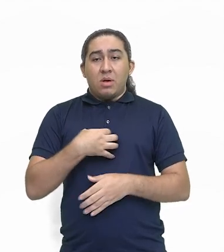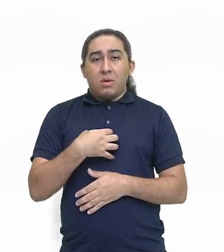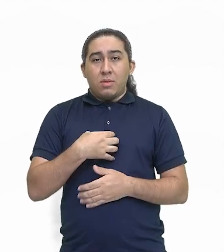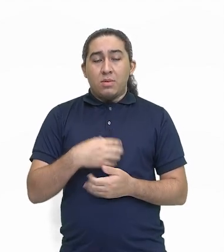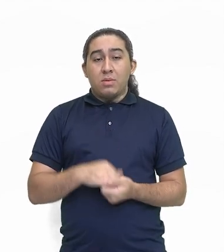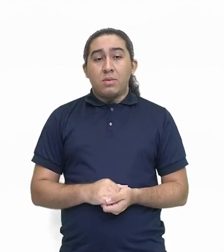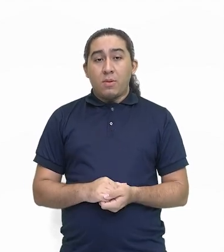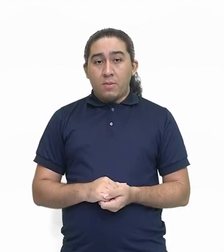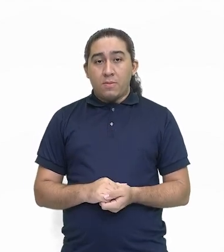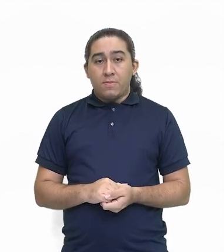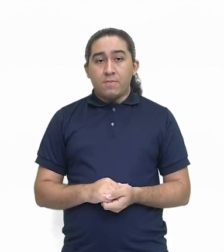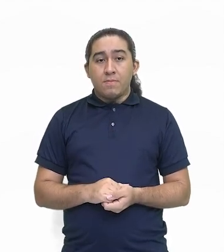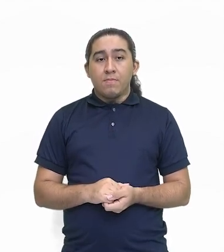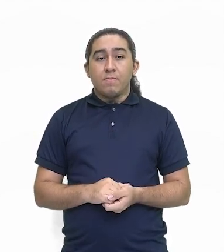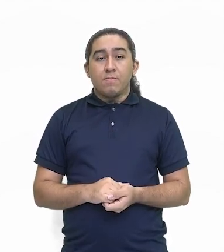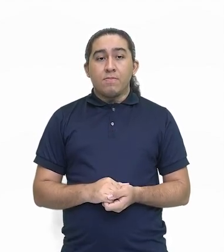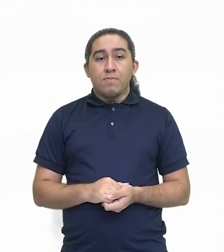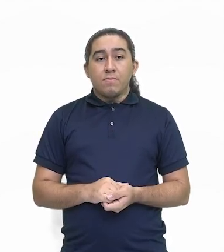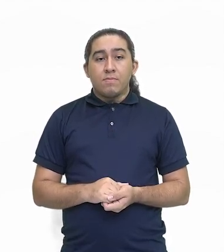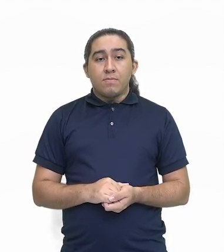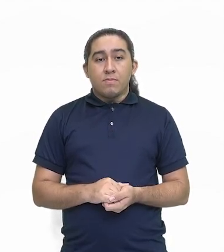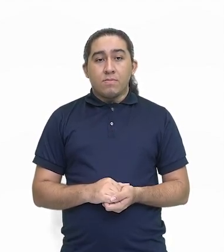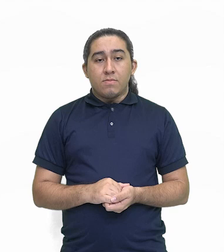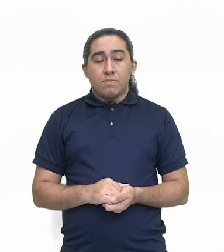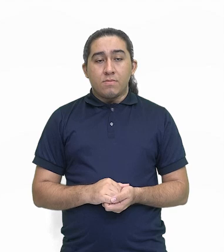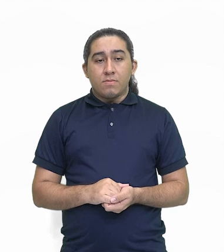Prazer haverdes do meu mal,